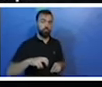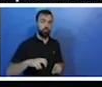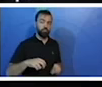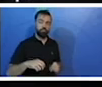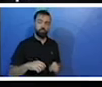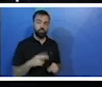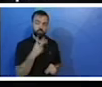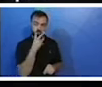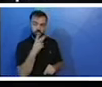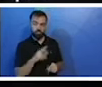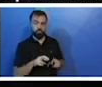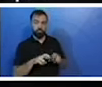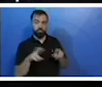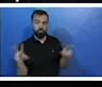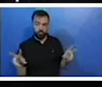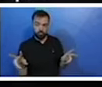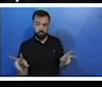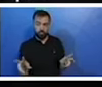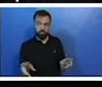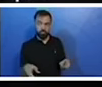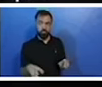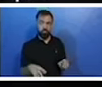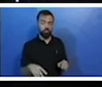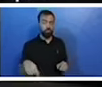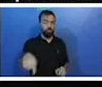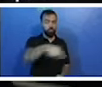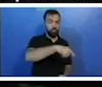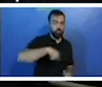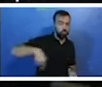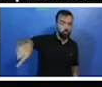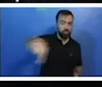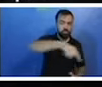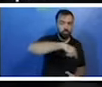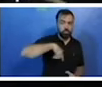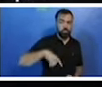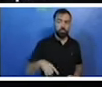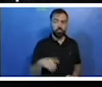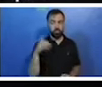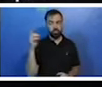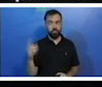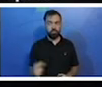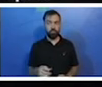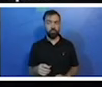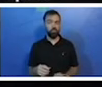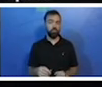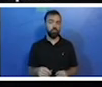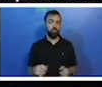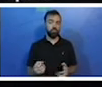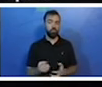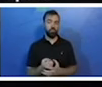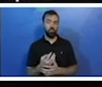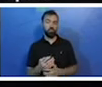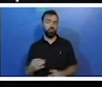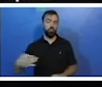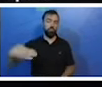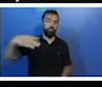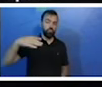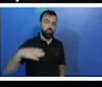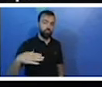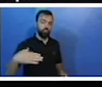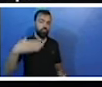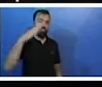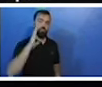pouco diferente da corrida no circuito, porque essa prova é realizada em circuito com curvas,